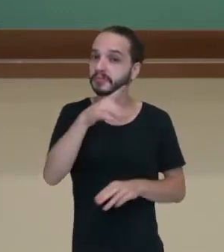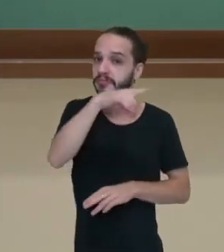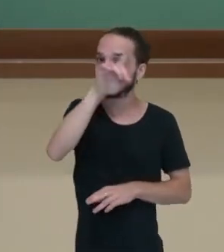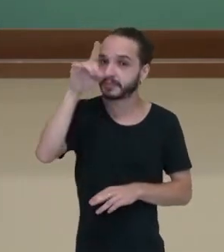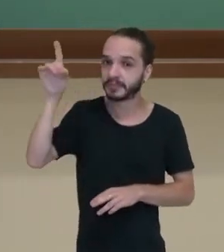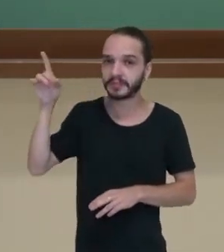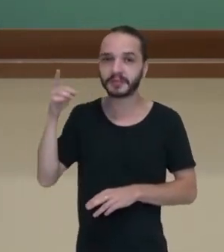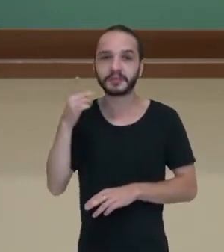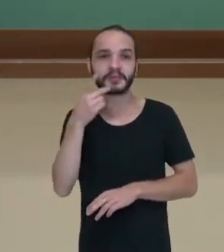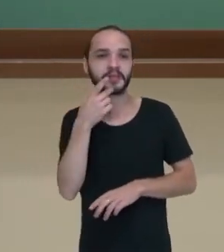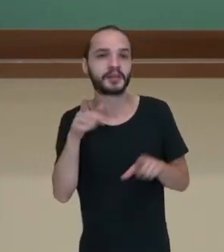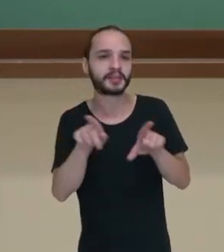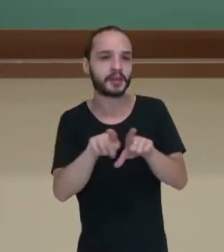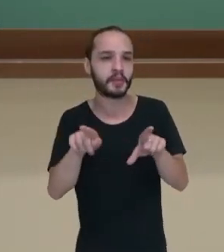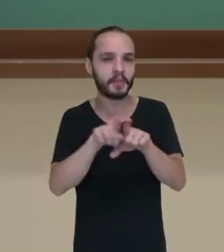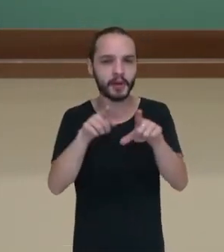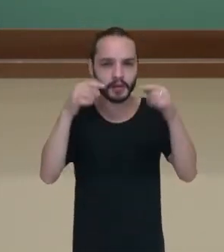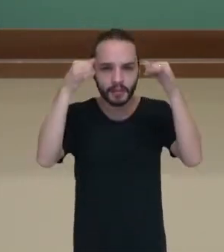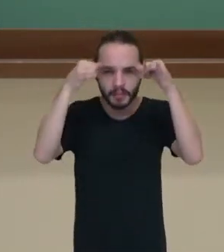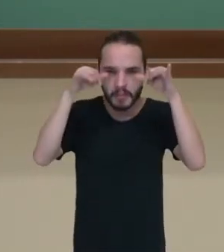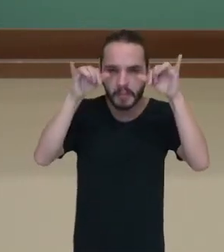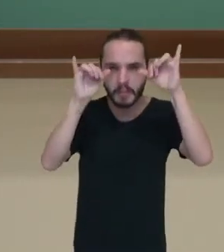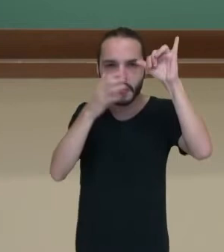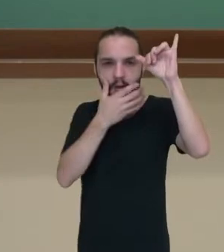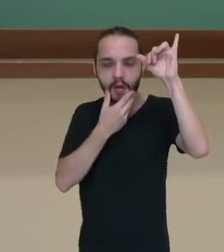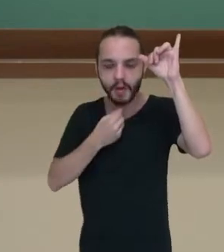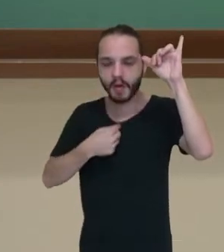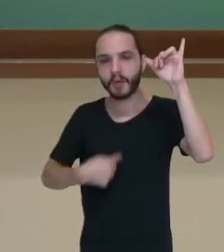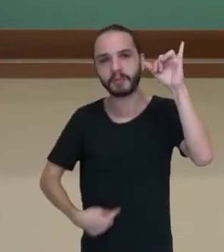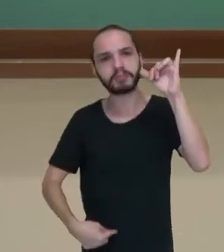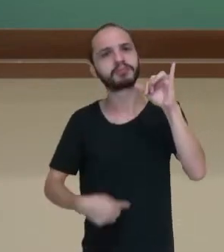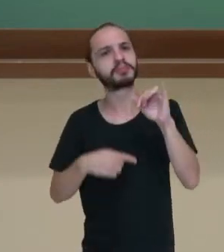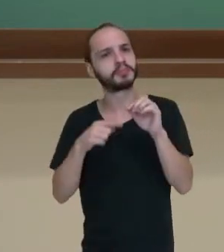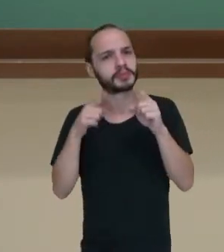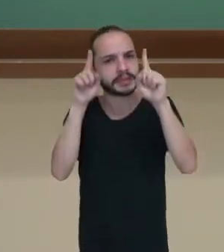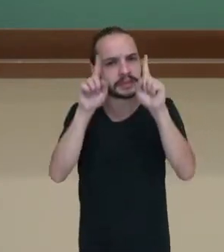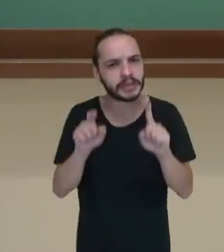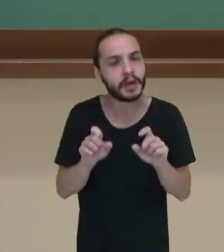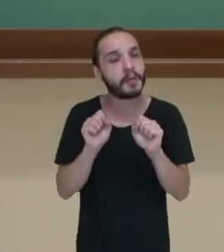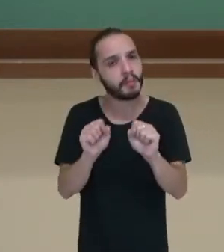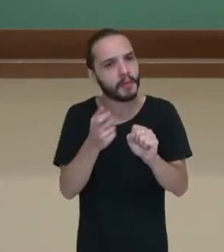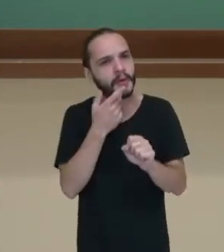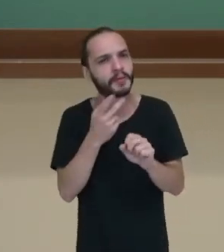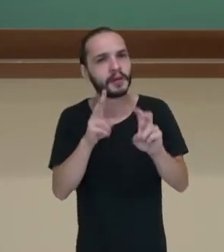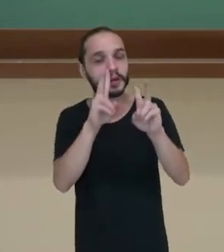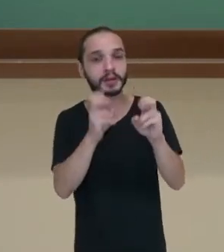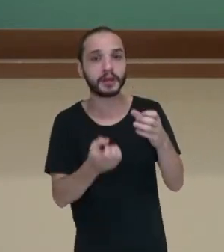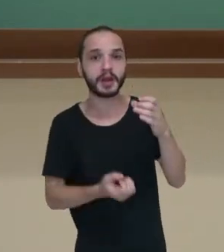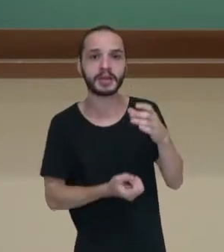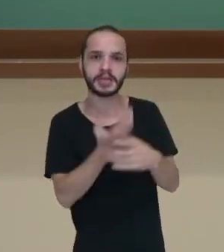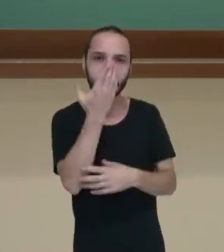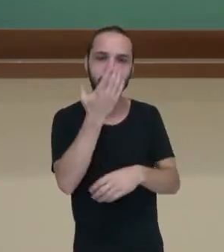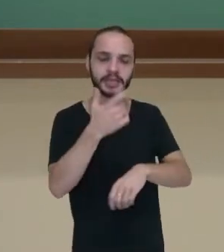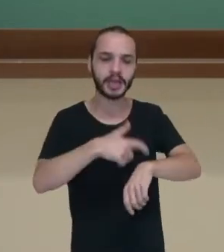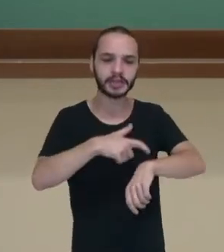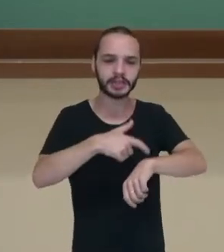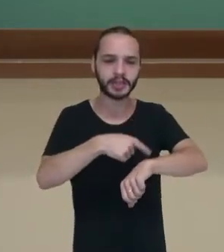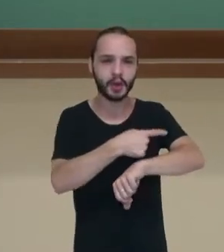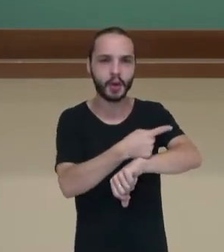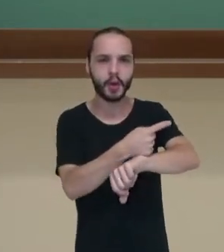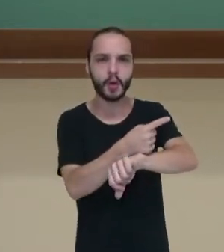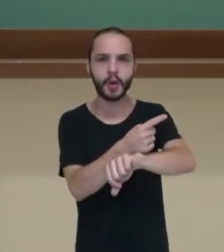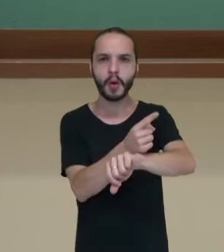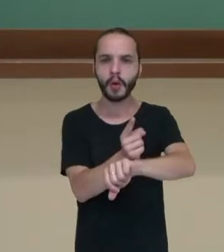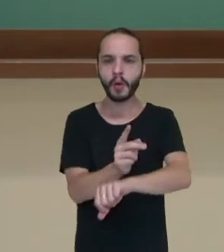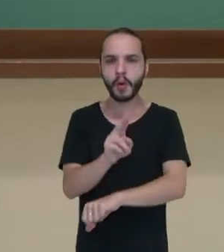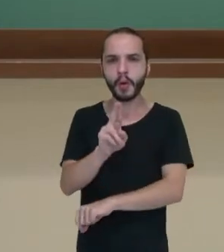do Minotauro, como de Zeus, ou você pode falar sobre a criação do mundo, Cronos, Urano, que nós vemos lá